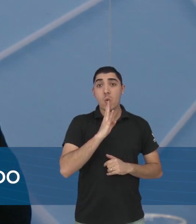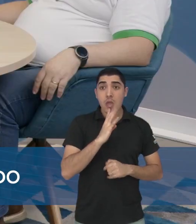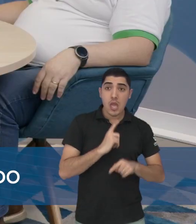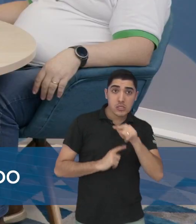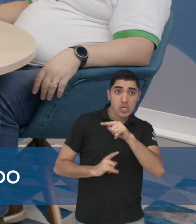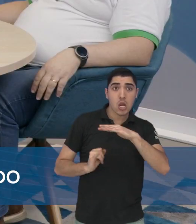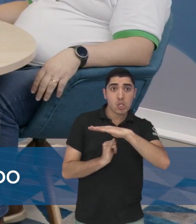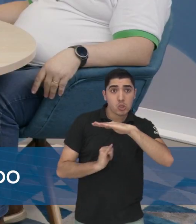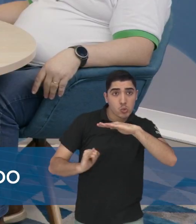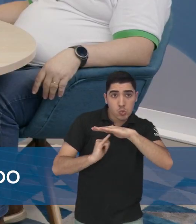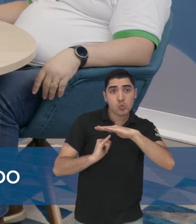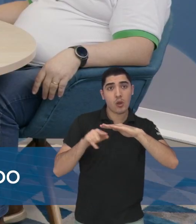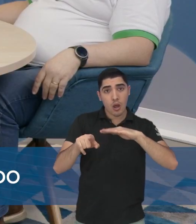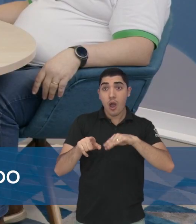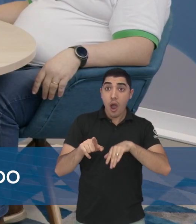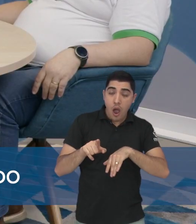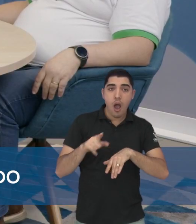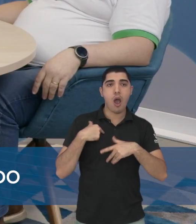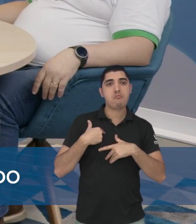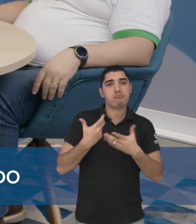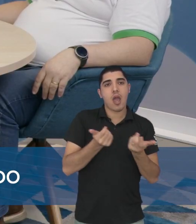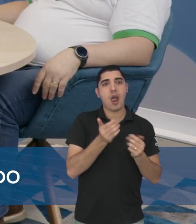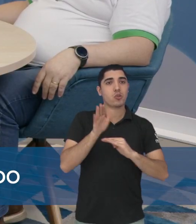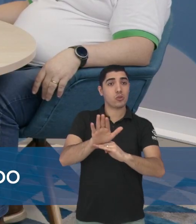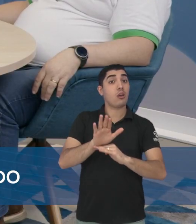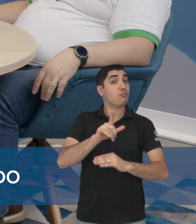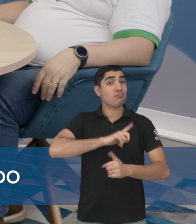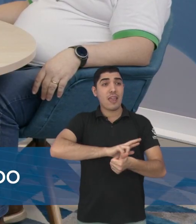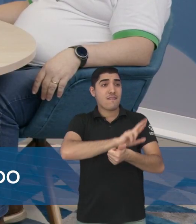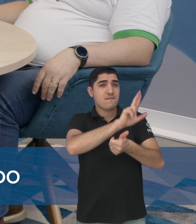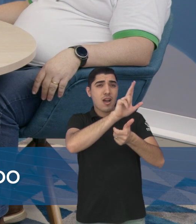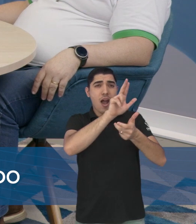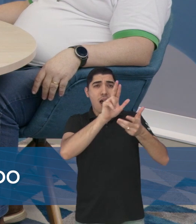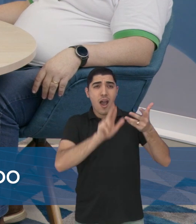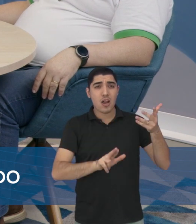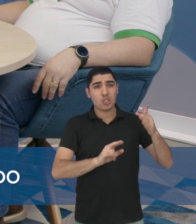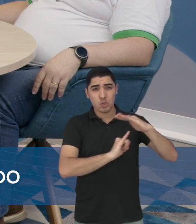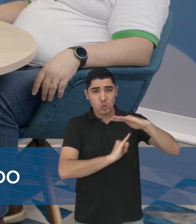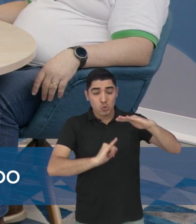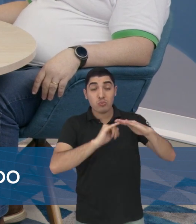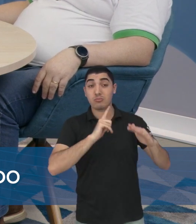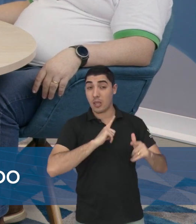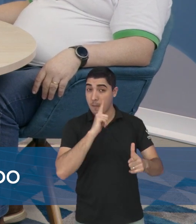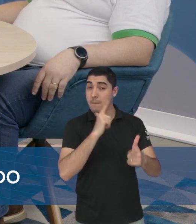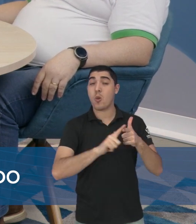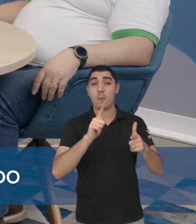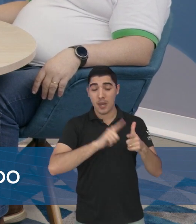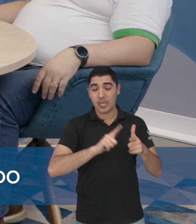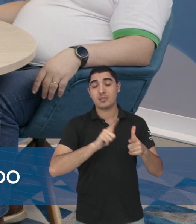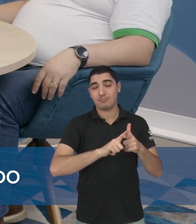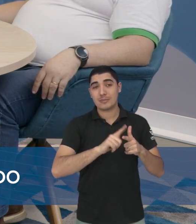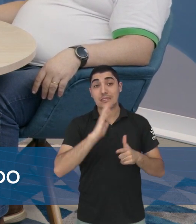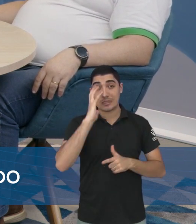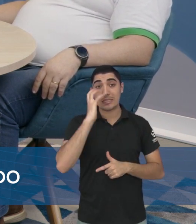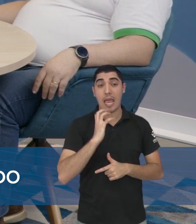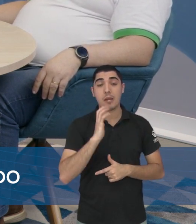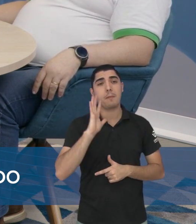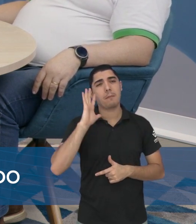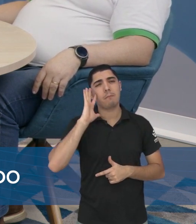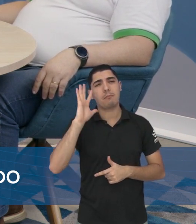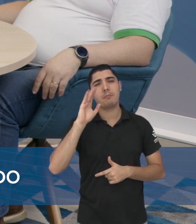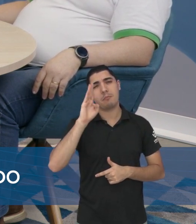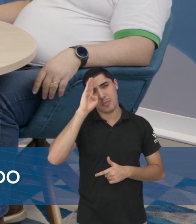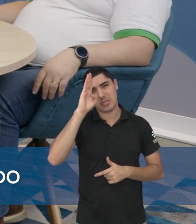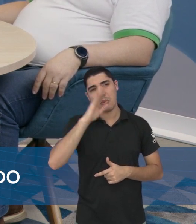trabalho, que você vê que hoje, gente, muitas instituições fazem trabalhos muito sérios, né? Pontualmente aparece alguma coisa ou outra na mídia,